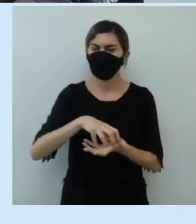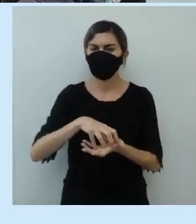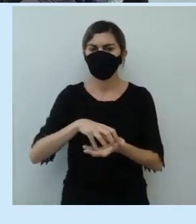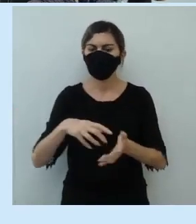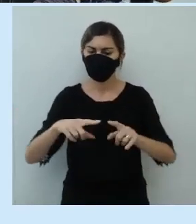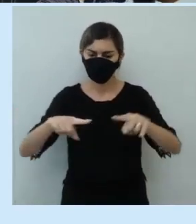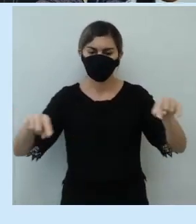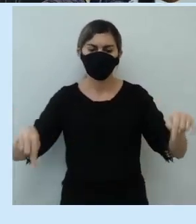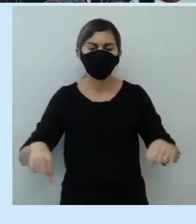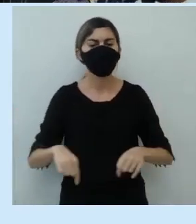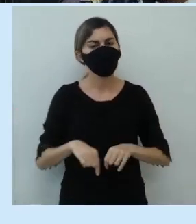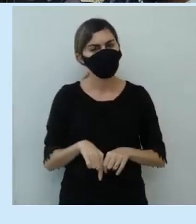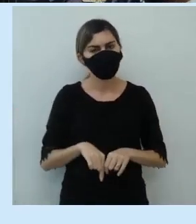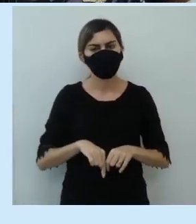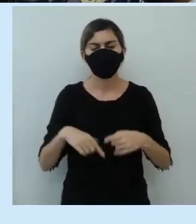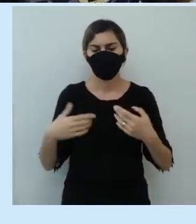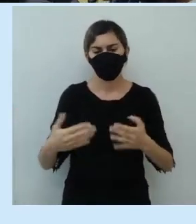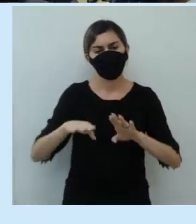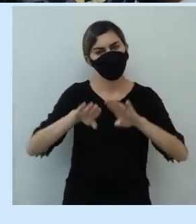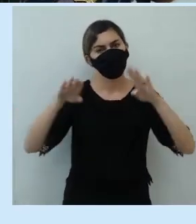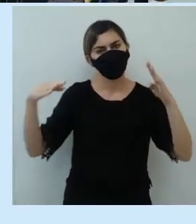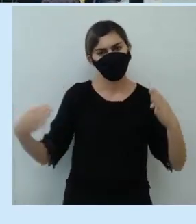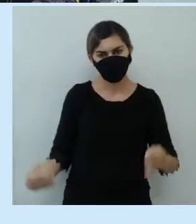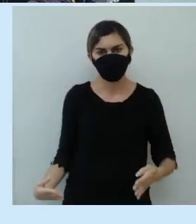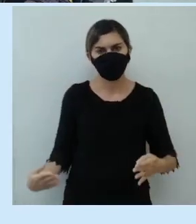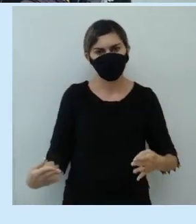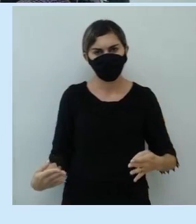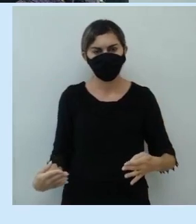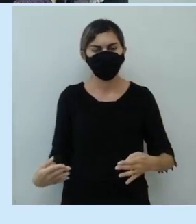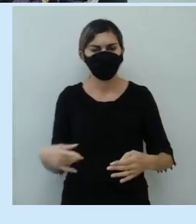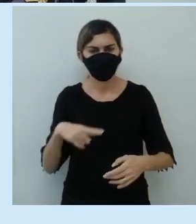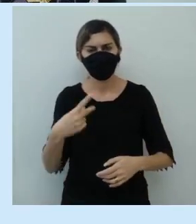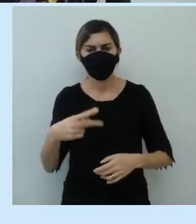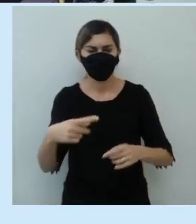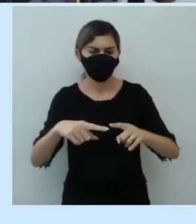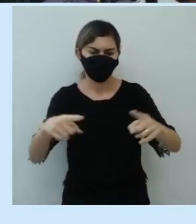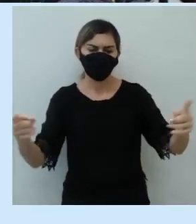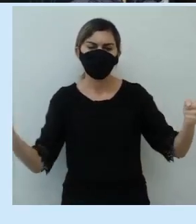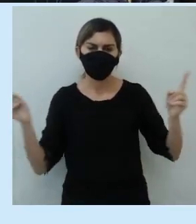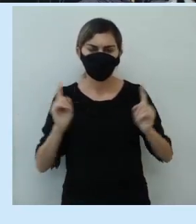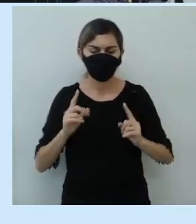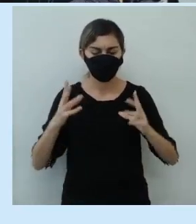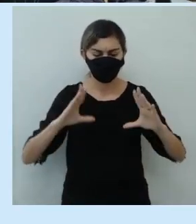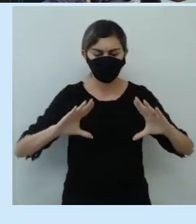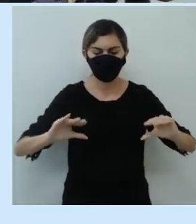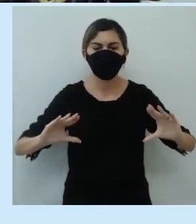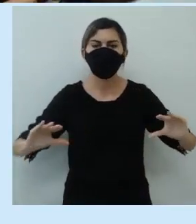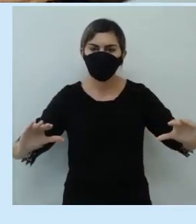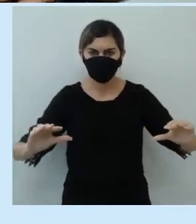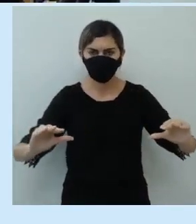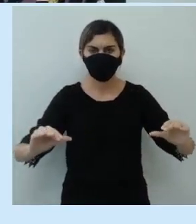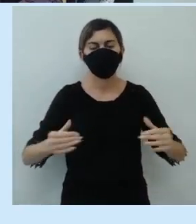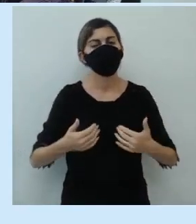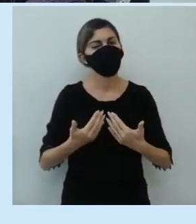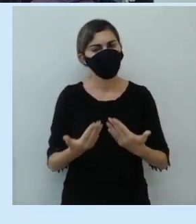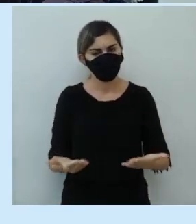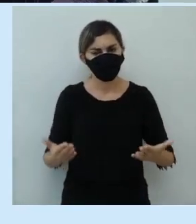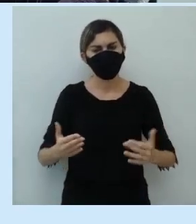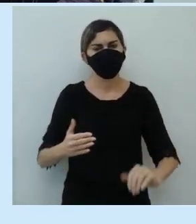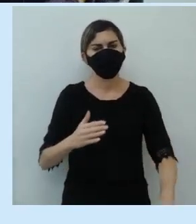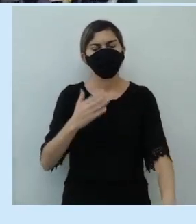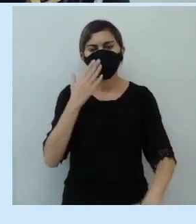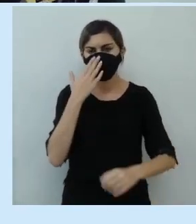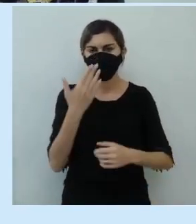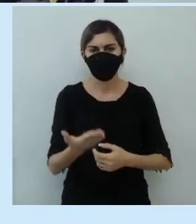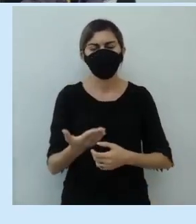é uma sala, há uma mesinha e à sua volta 2 sofás do mesmo tamanho, um de frente